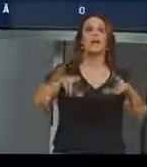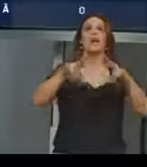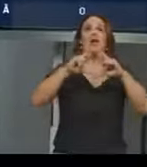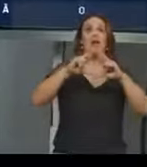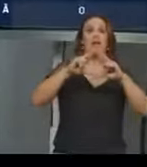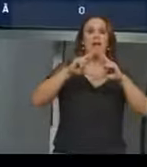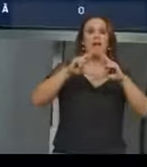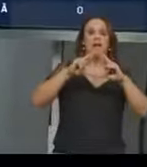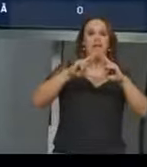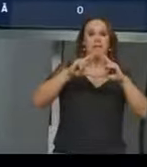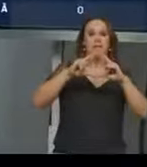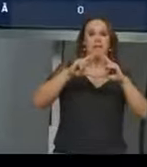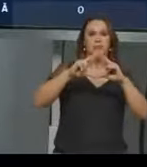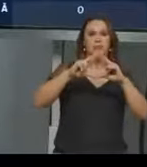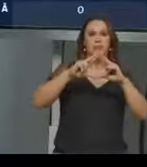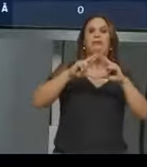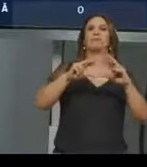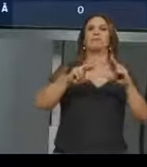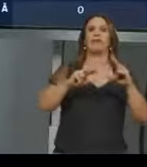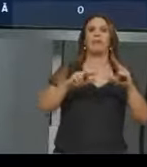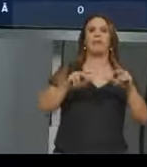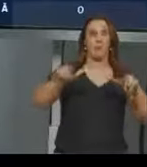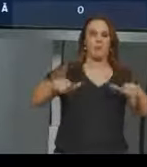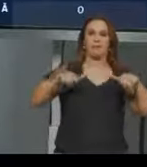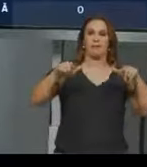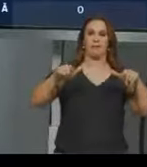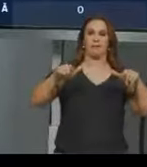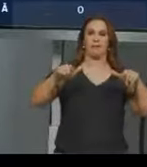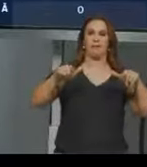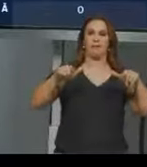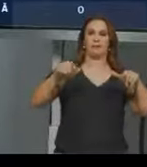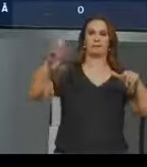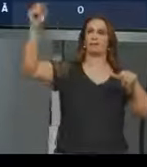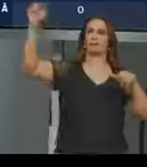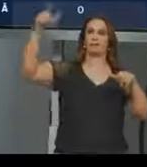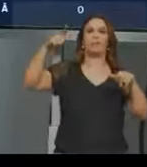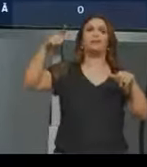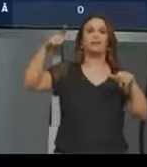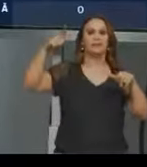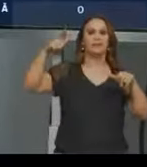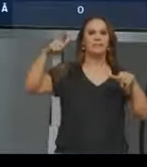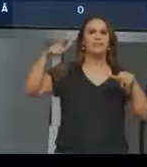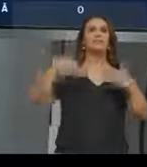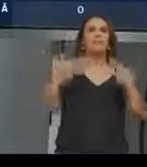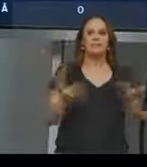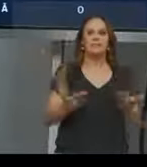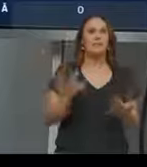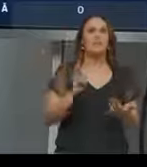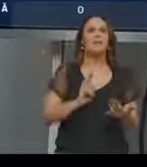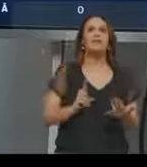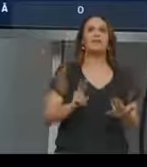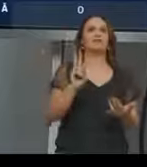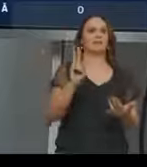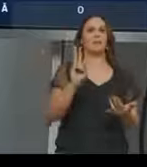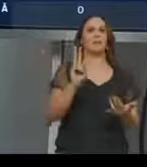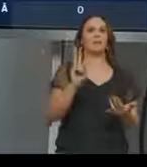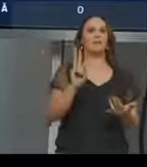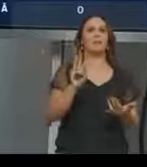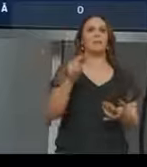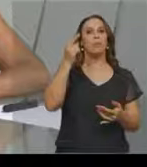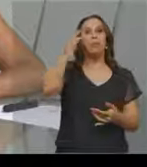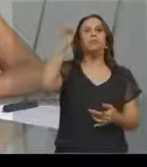resolve a nossa questão de energia, mas a gente também faz uma reciclagem de todo o material, a ideia outro é ponto essa. muito interessante, o muito bem descarte, comentado.